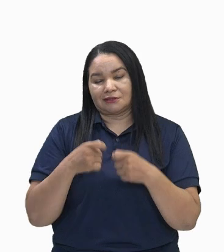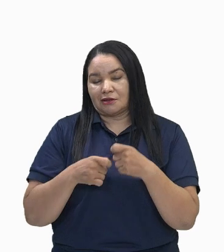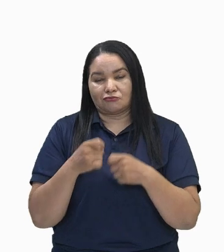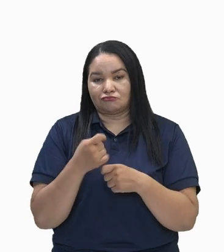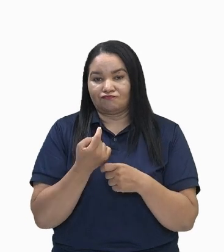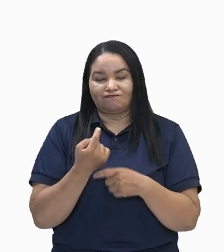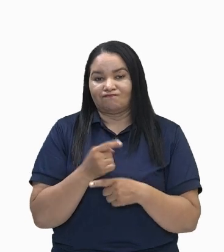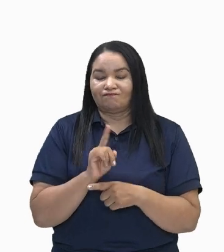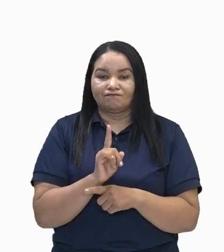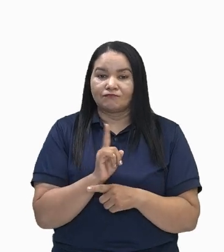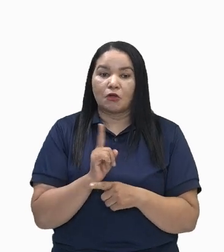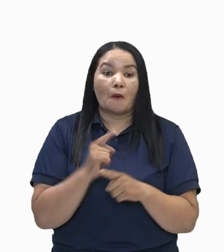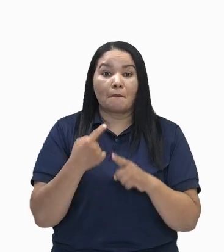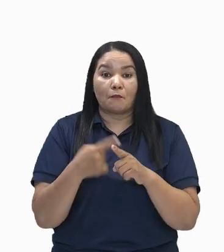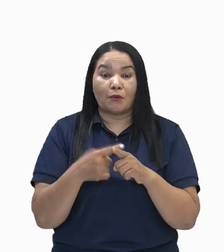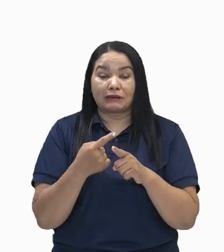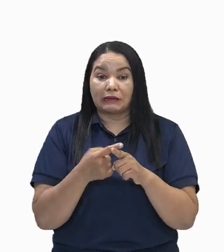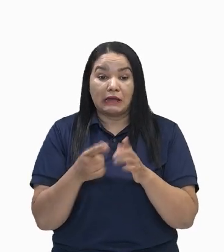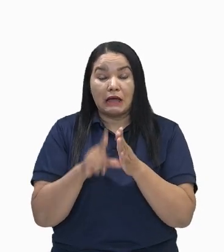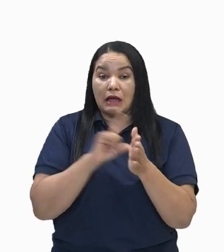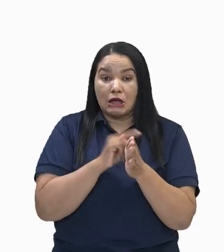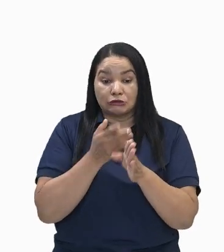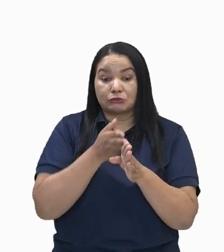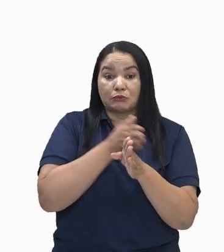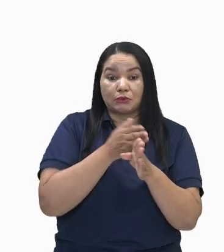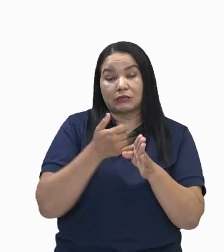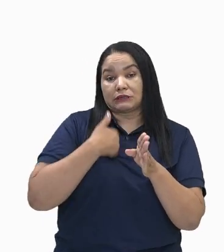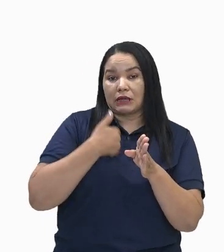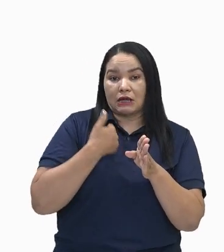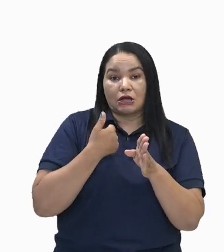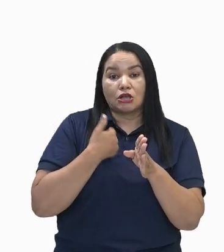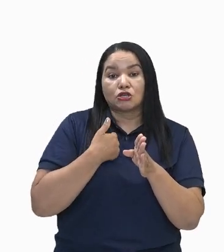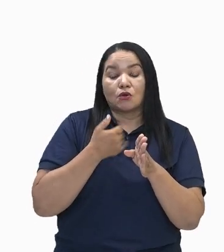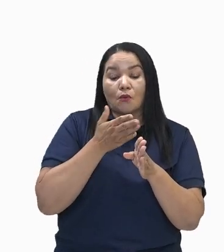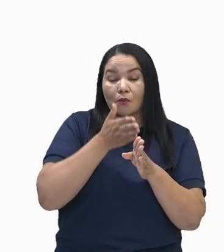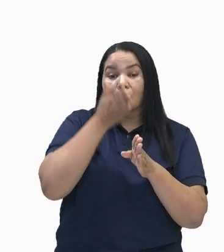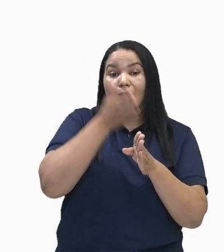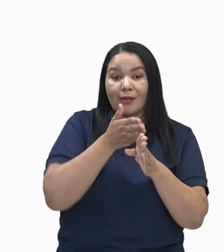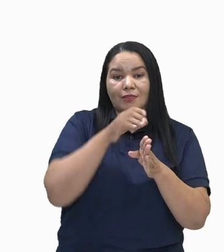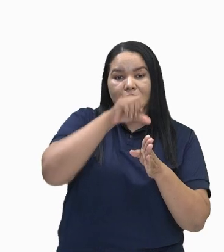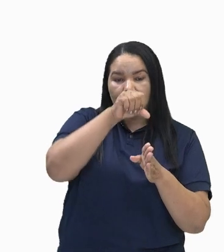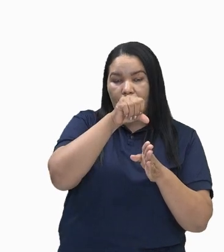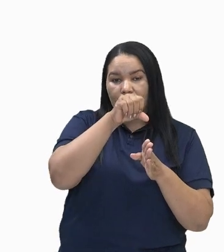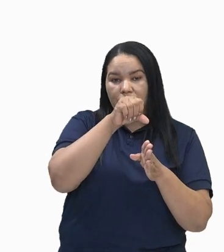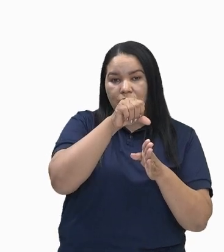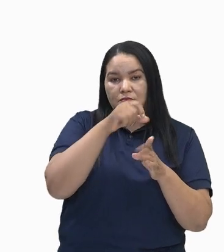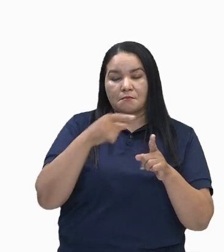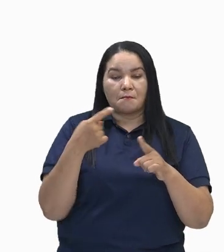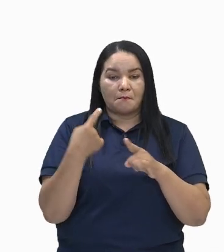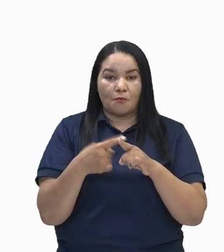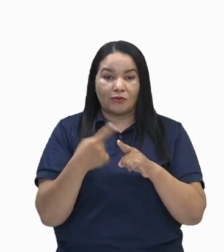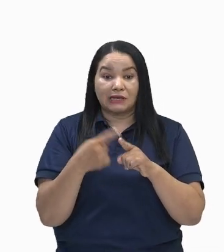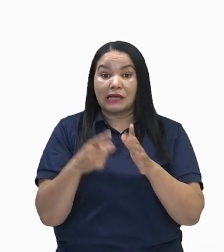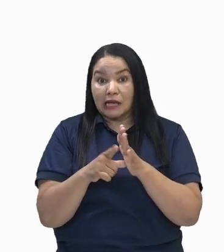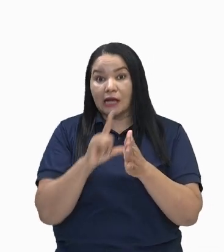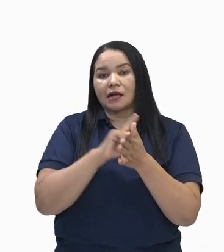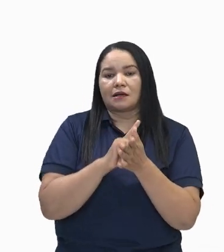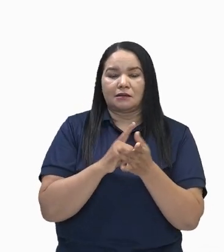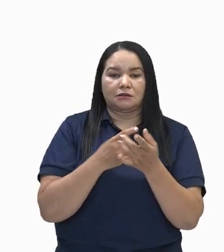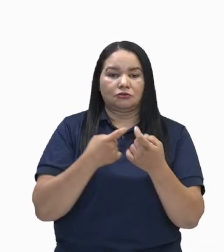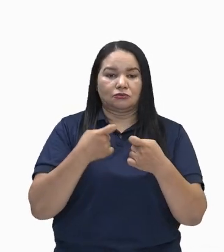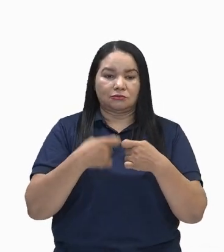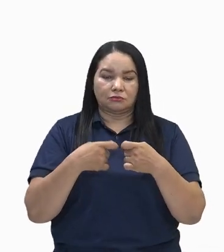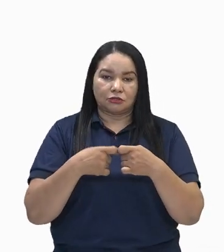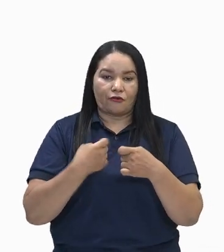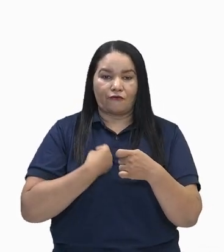de ser cedo, né, com 9 anos, é para que seja antes da criança iniciar a